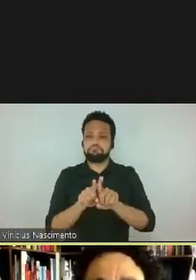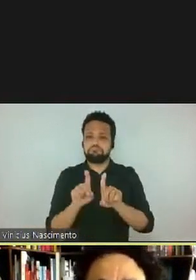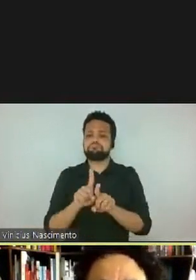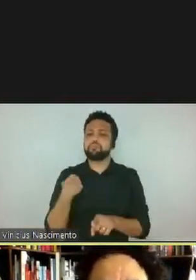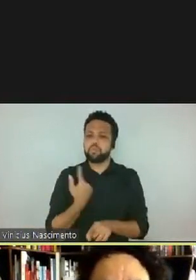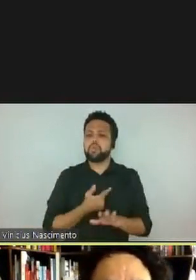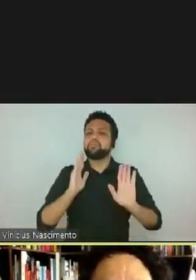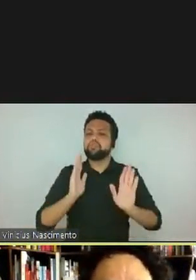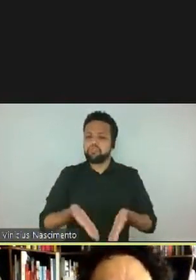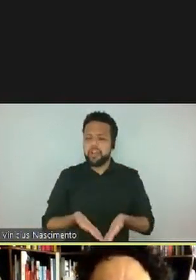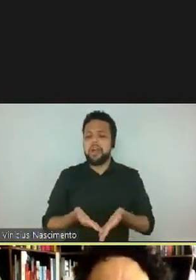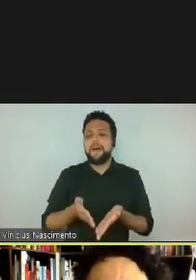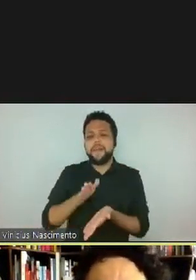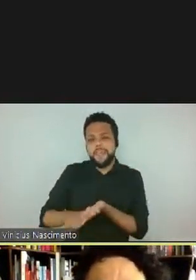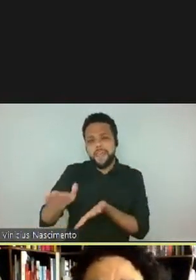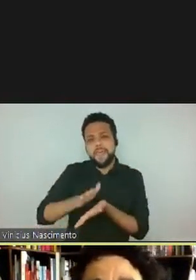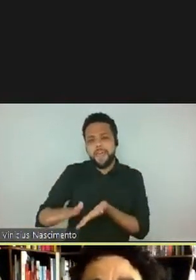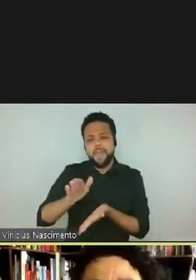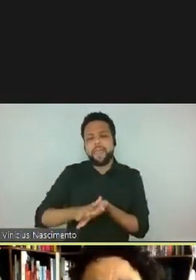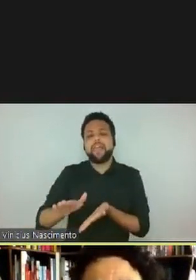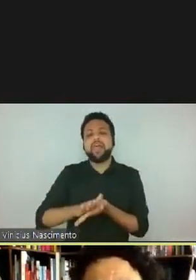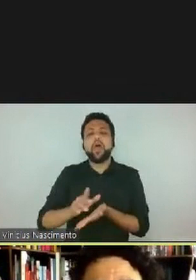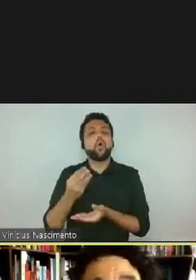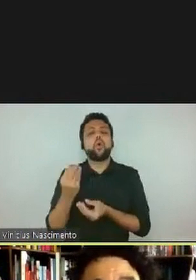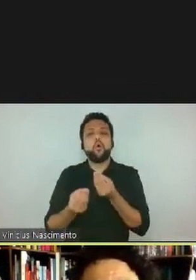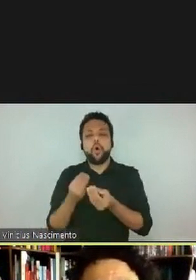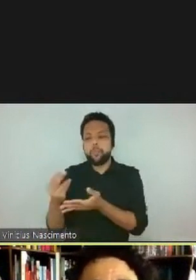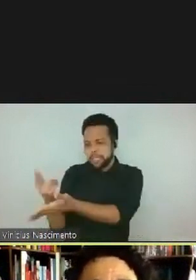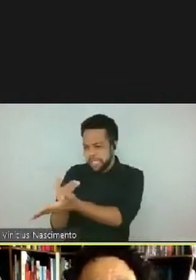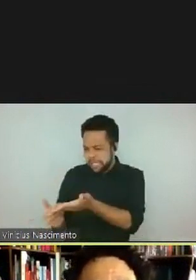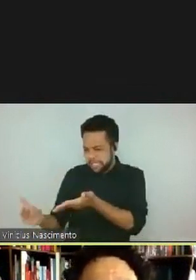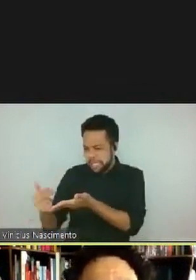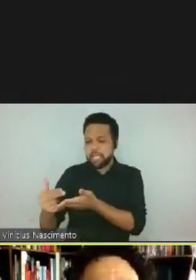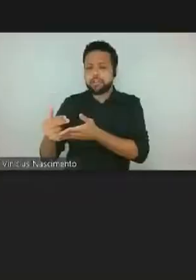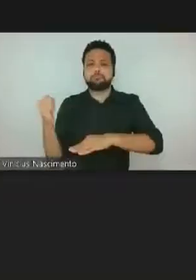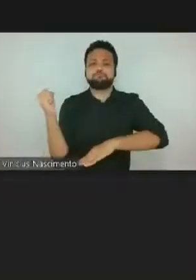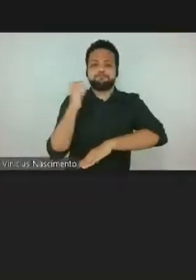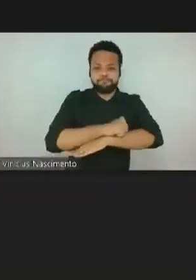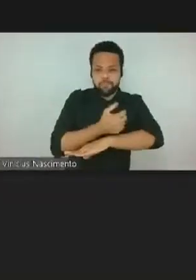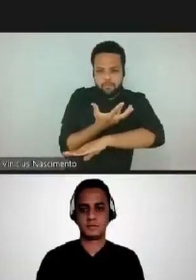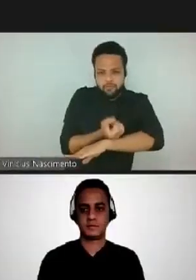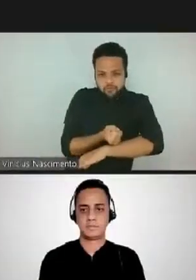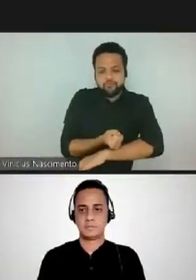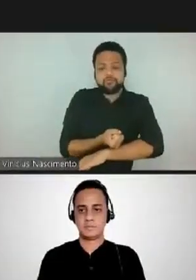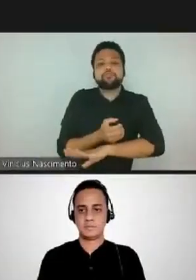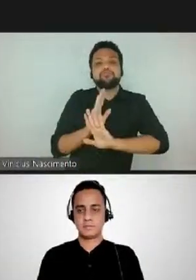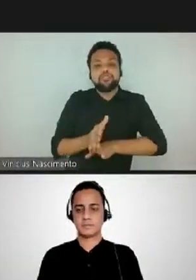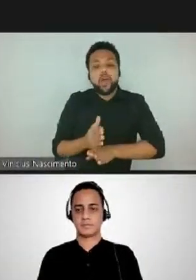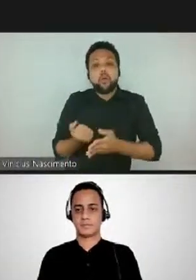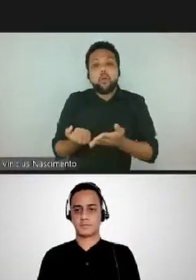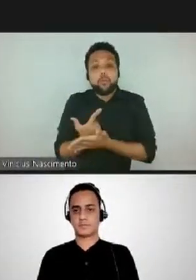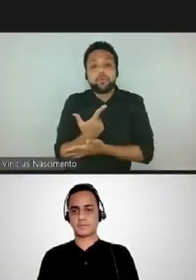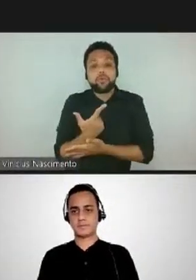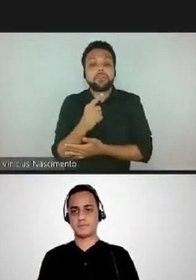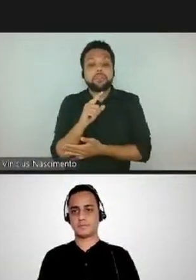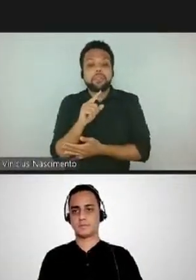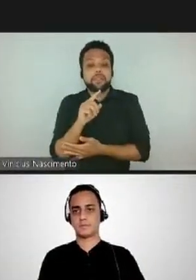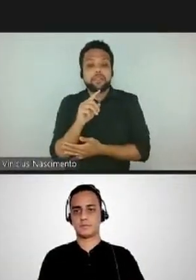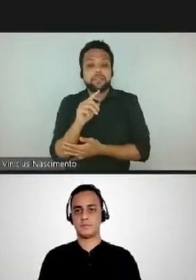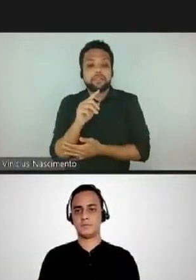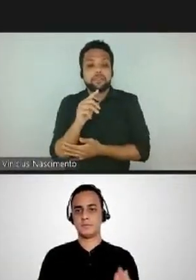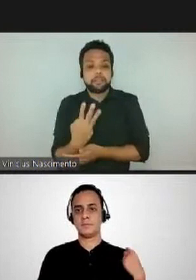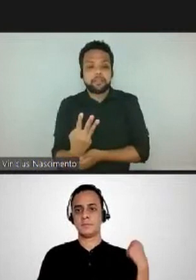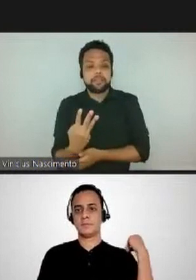despesa com a digitalização dos desenhos. Foram comprados 310 kits de desenho e nós